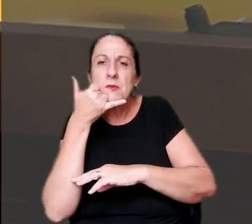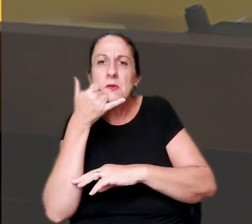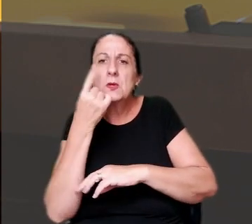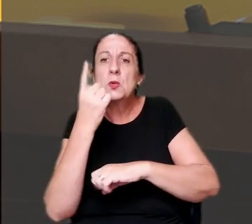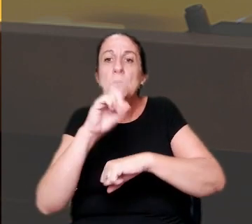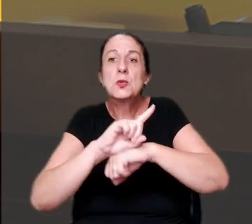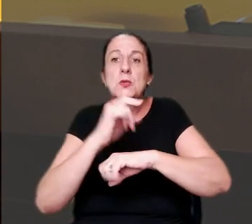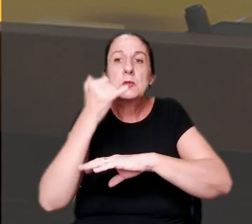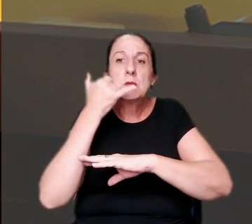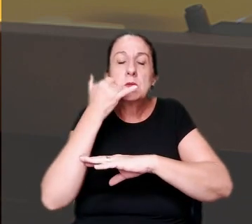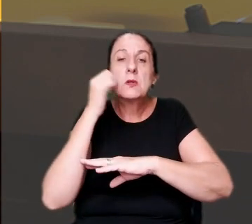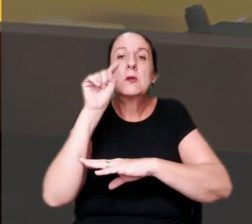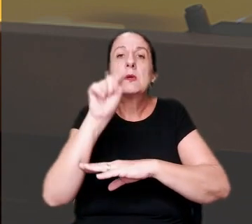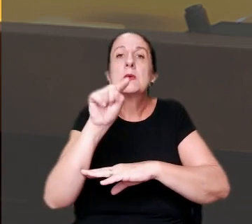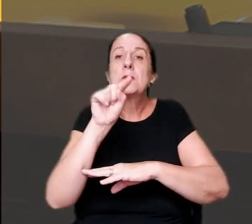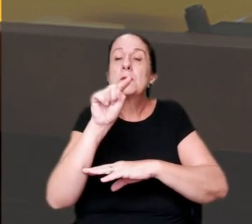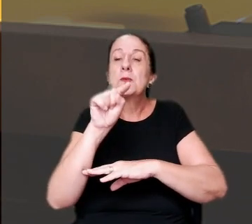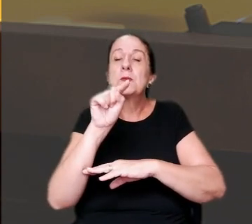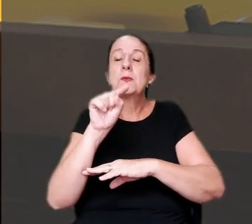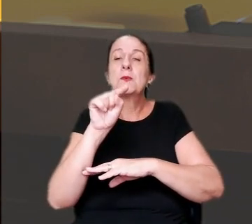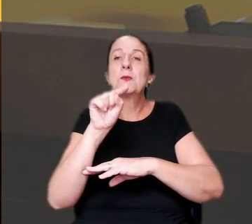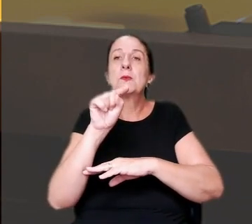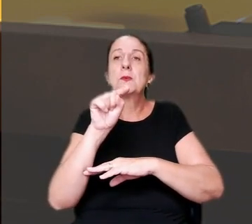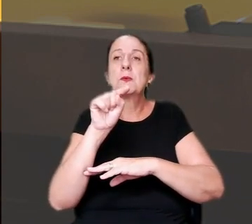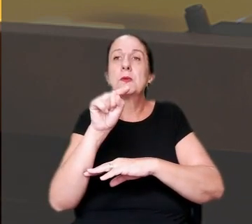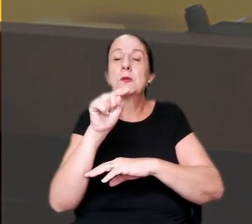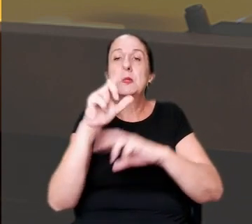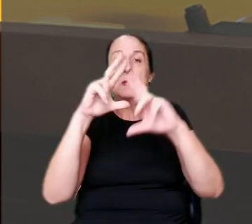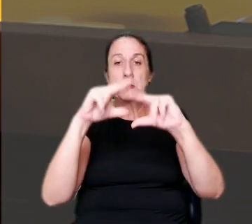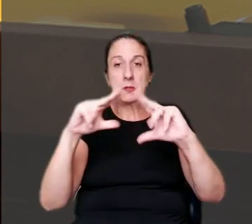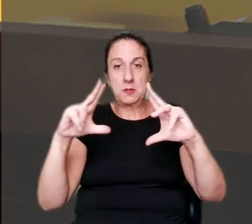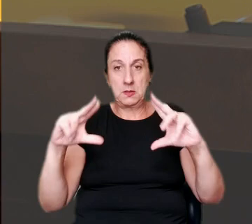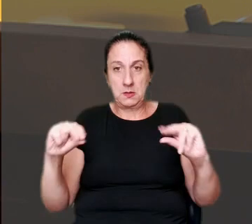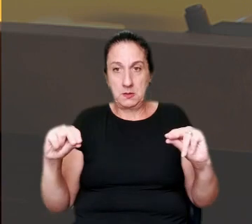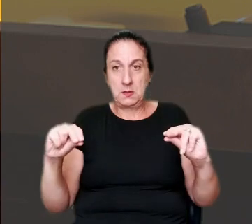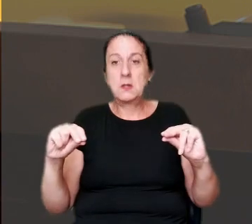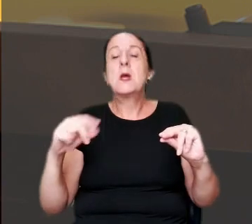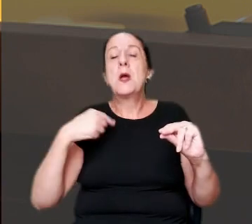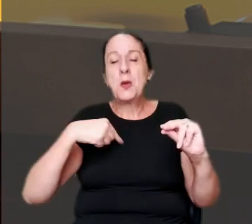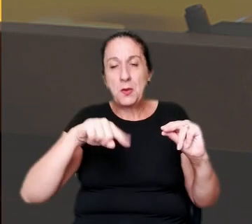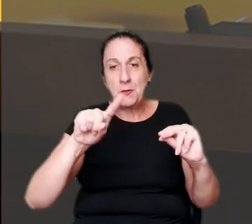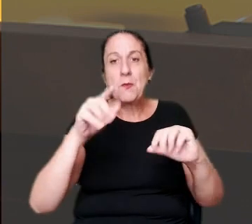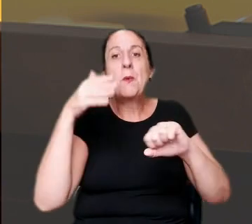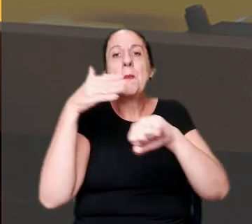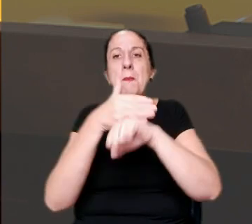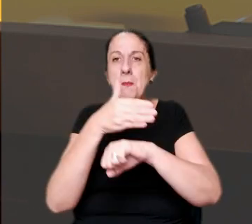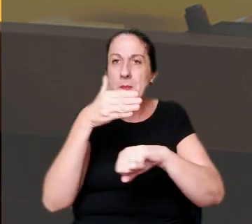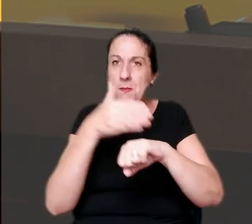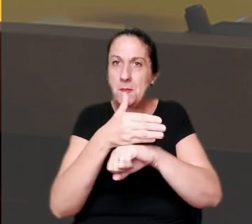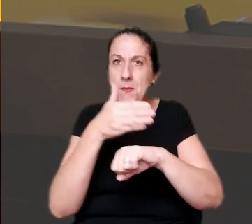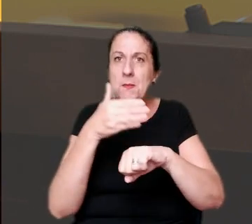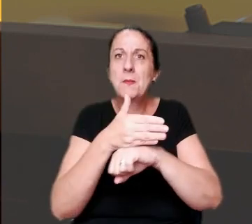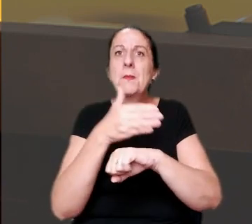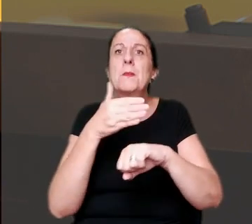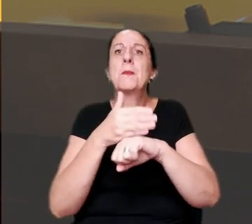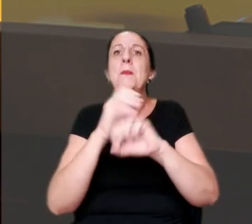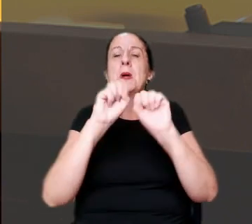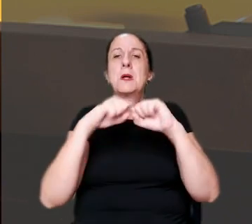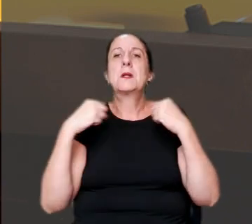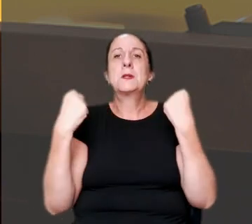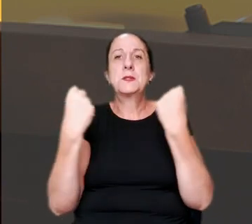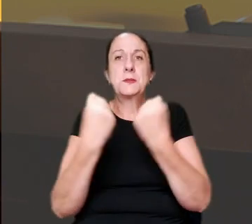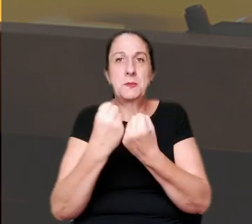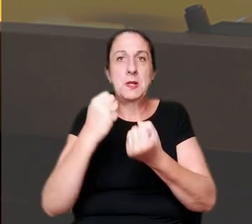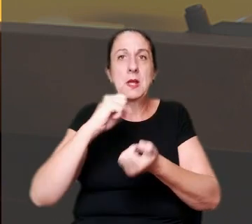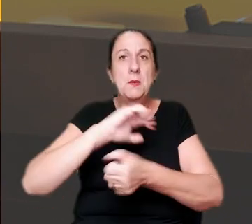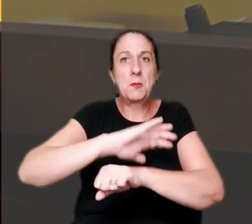telefona, diz assim, você vai estar aqui em Brasília? Eu disse, eu vou, que eu vou participar do